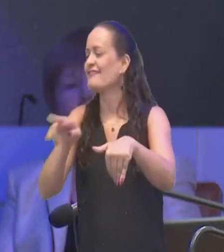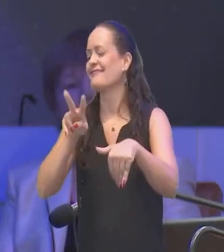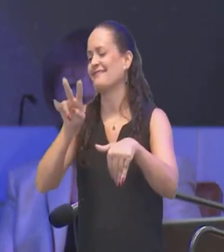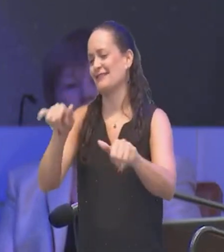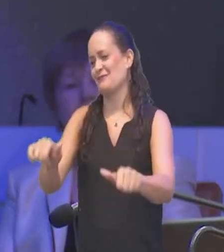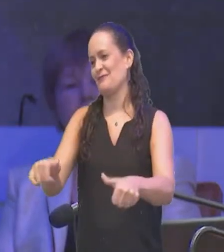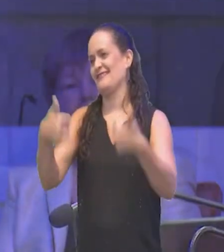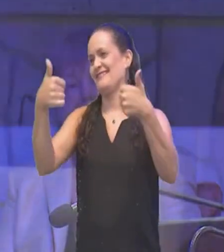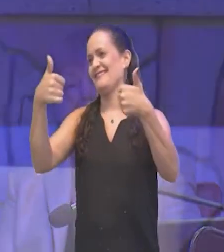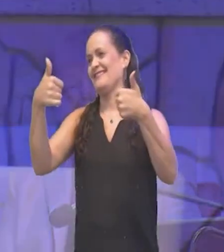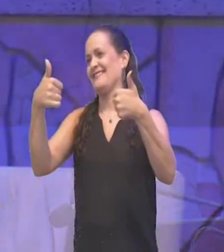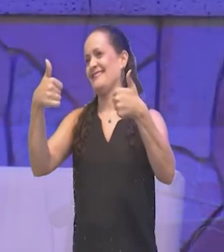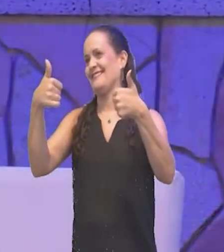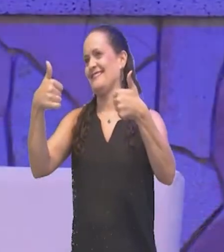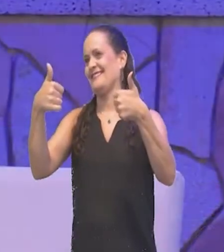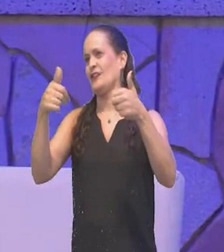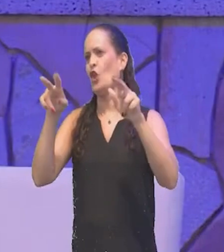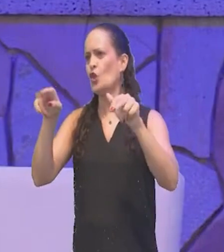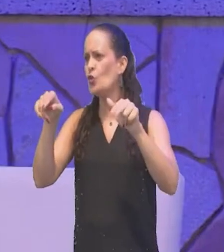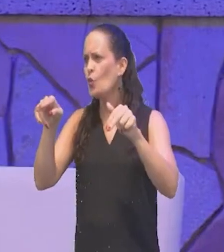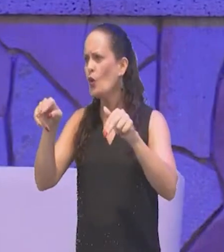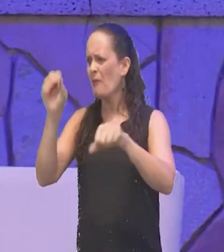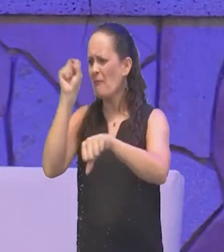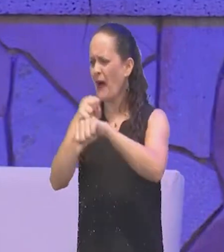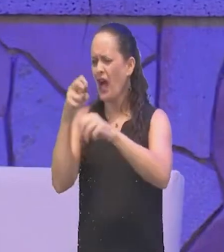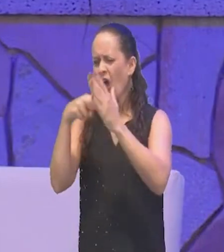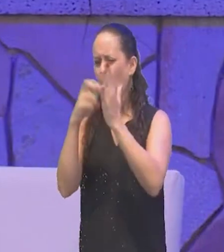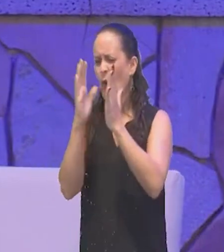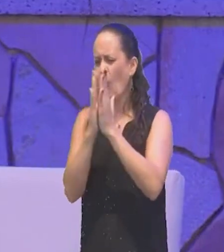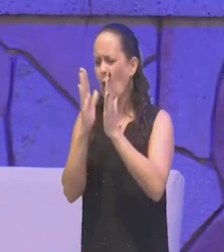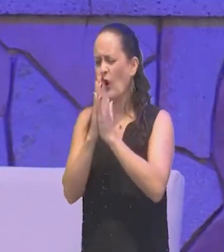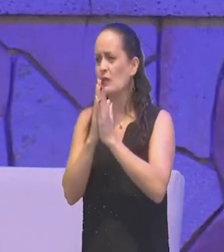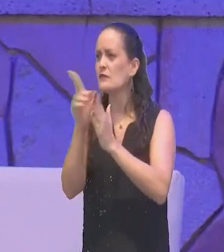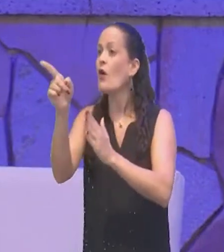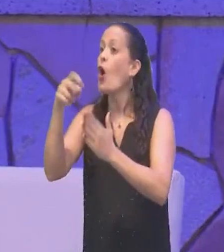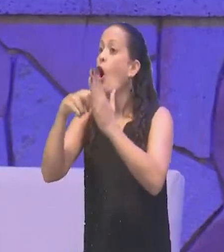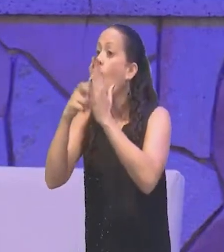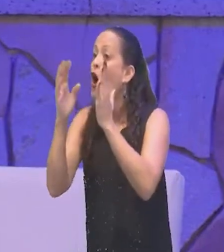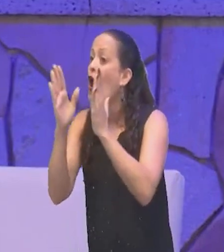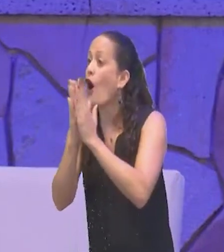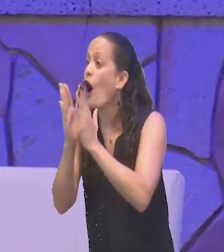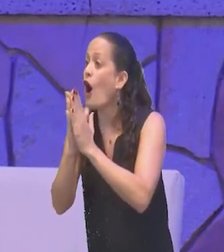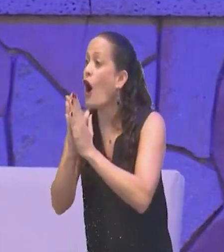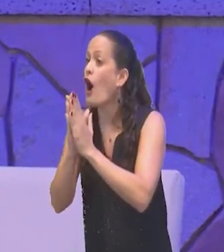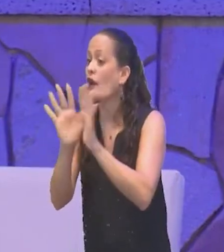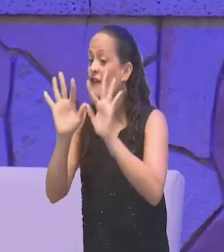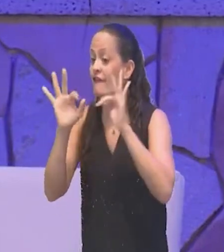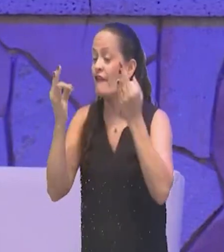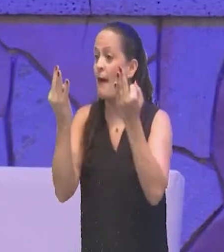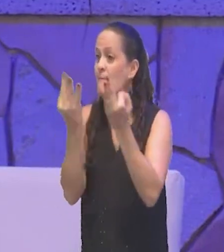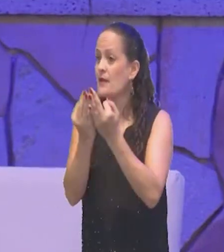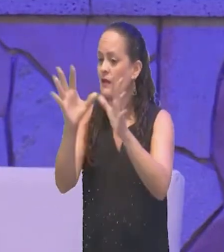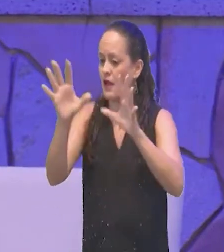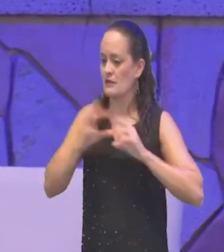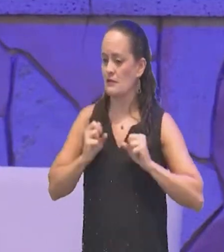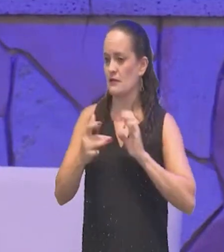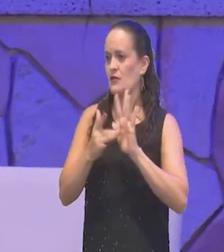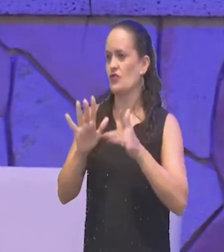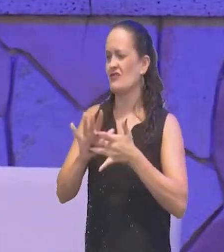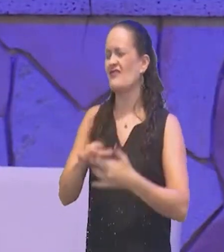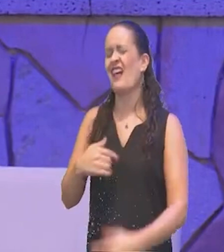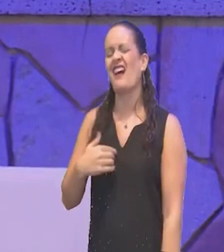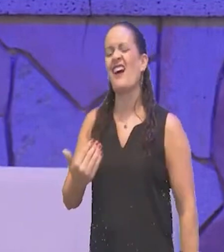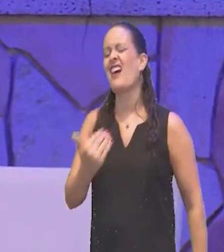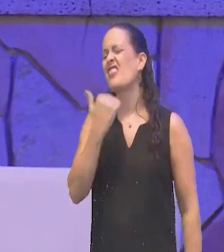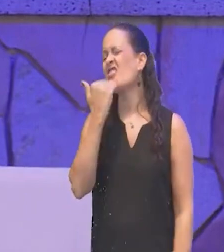darão certo. Nunca deixe de orar pela conversão dos seus familiares. Se você aqui já cansou, ele não